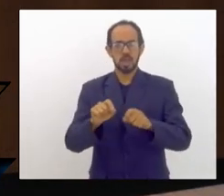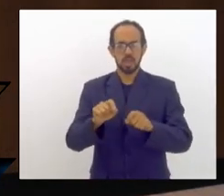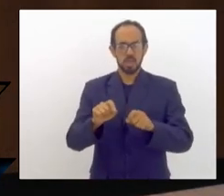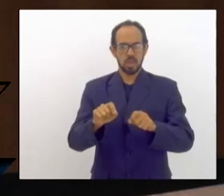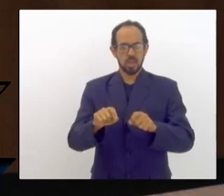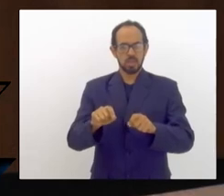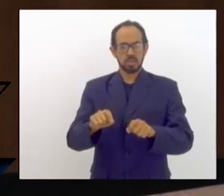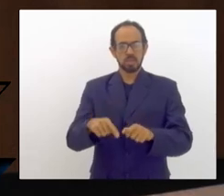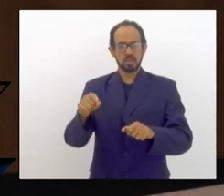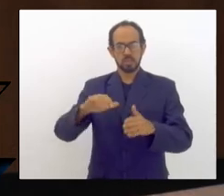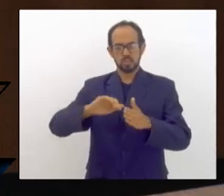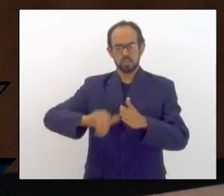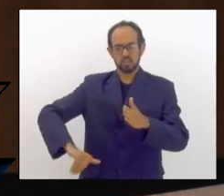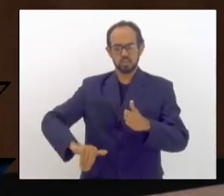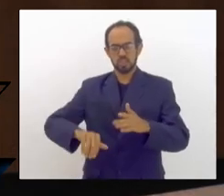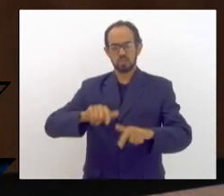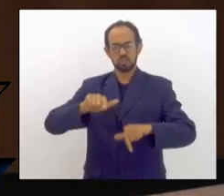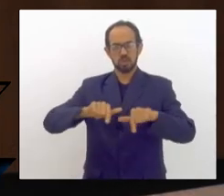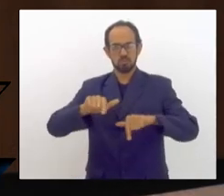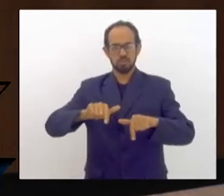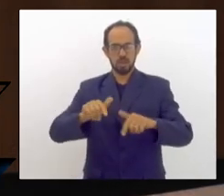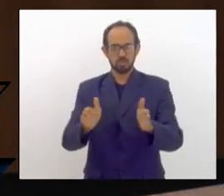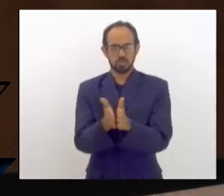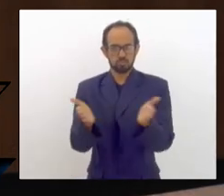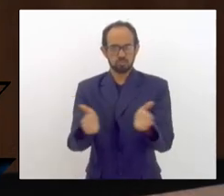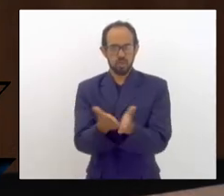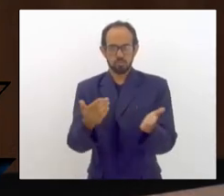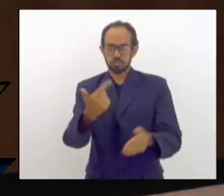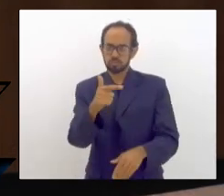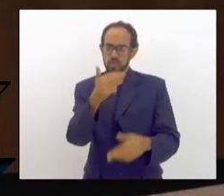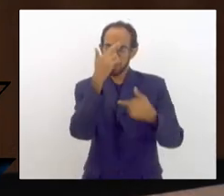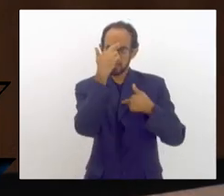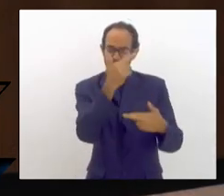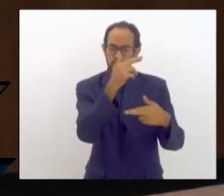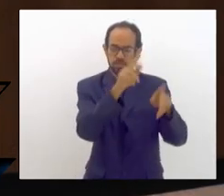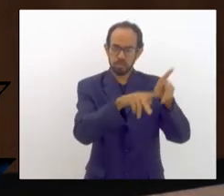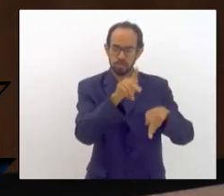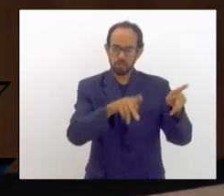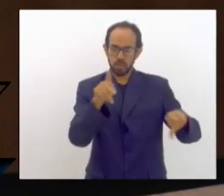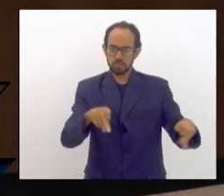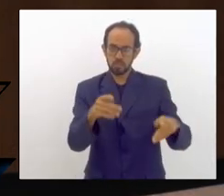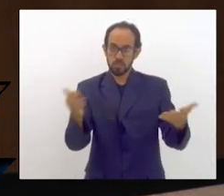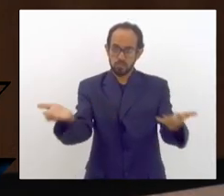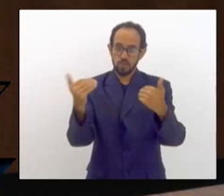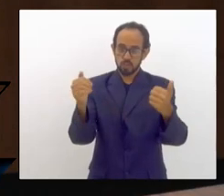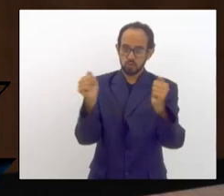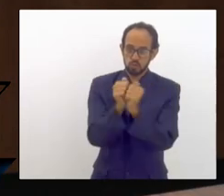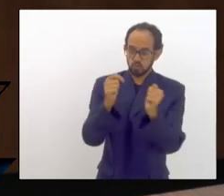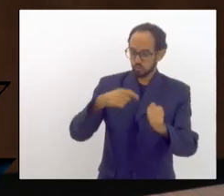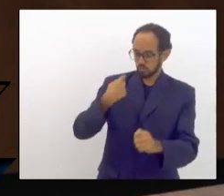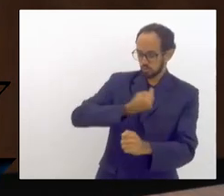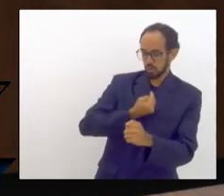dedo do meio para os políticos que não respeitam a população e vem com nós nessa aqui.